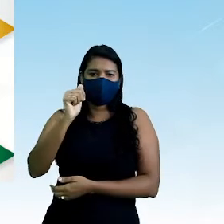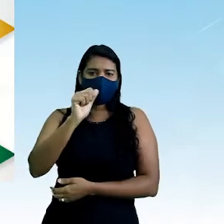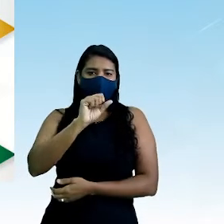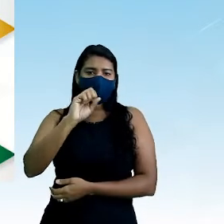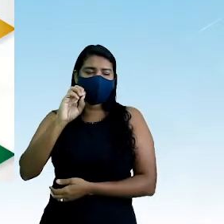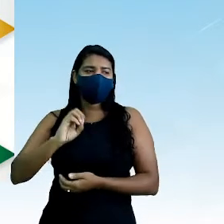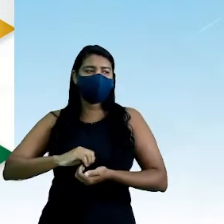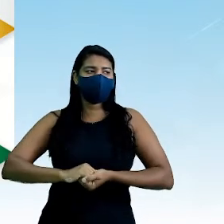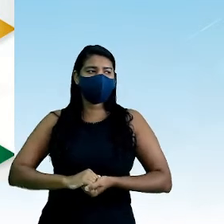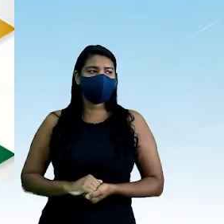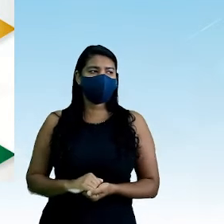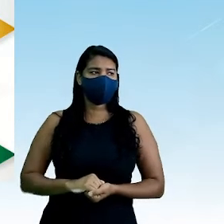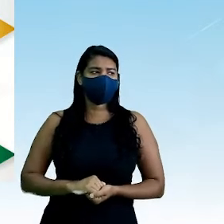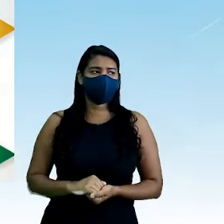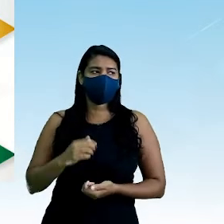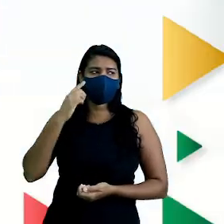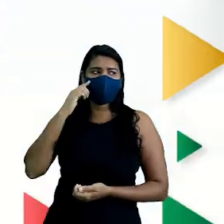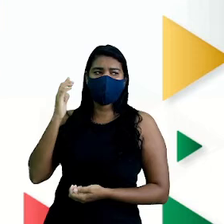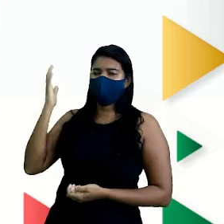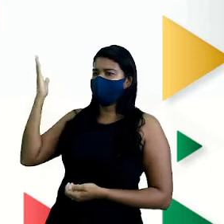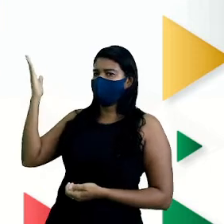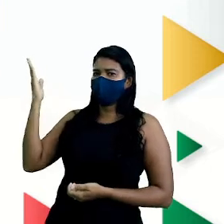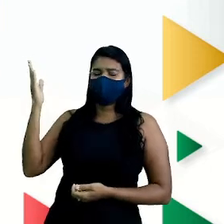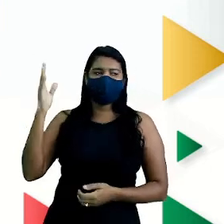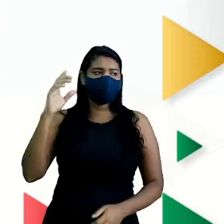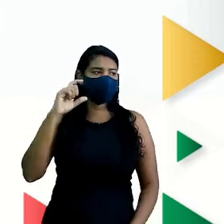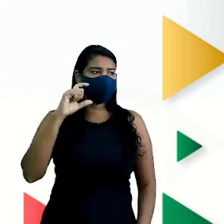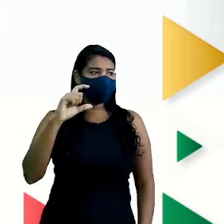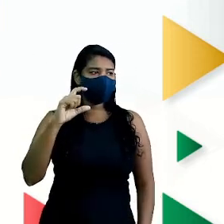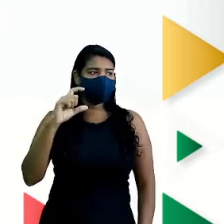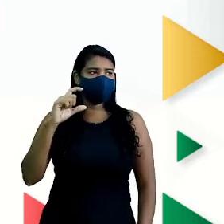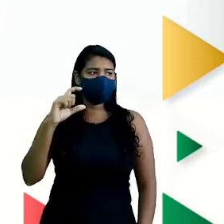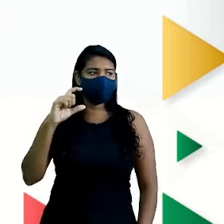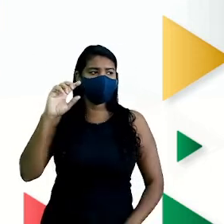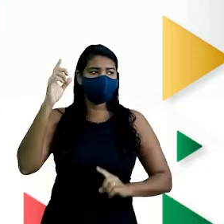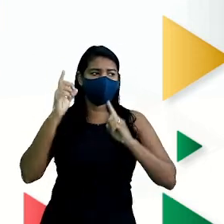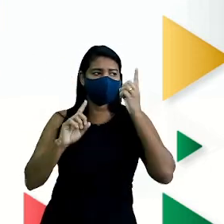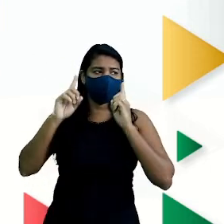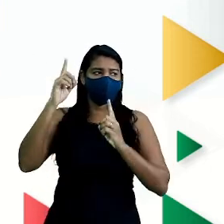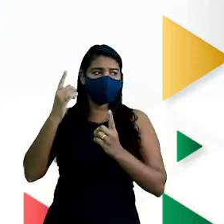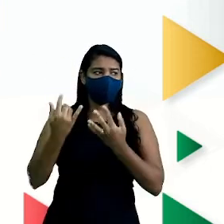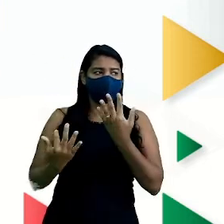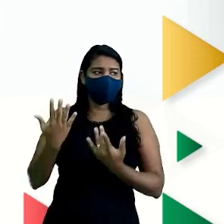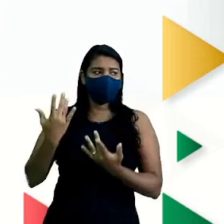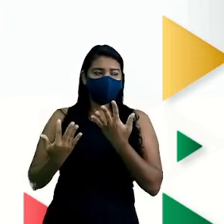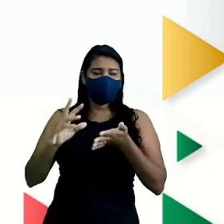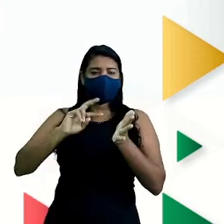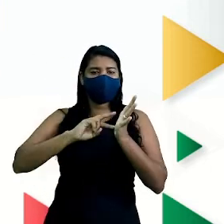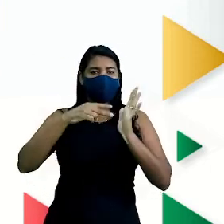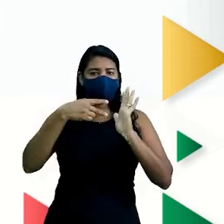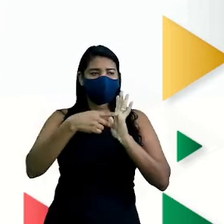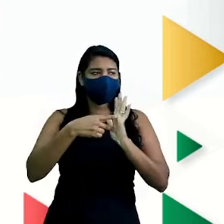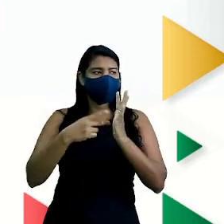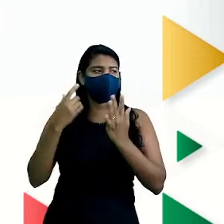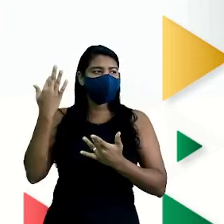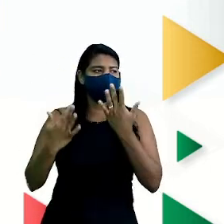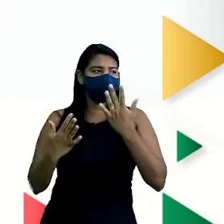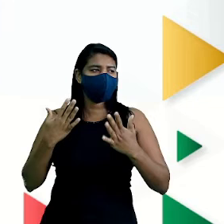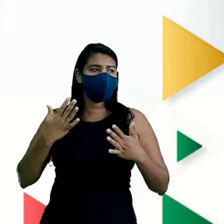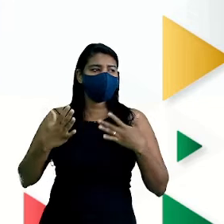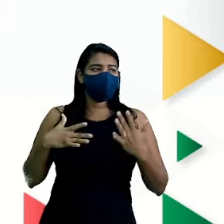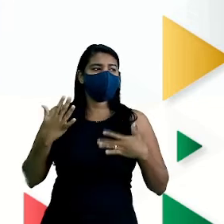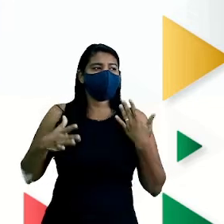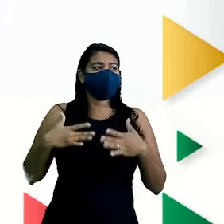artista. A palavra frevo vem de ferver, que significa efervescência,